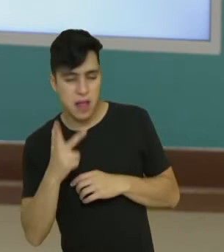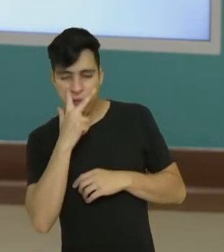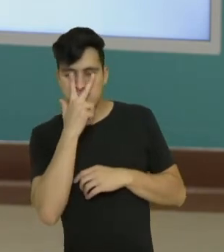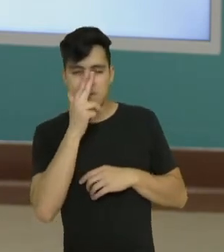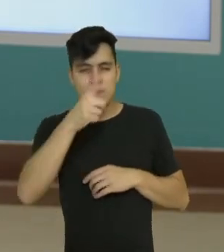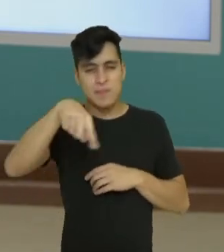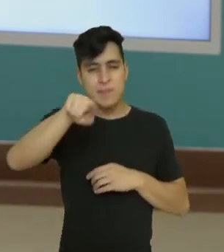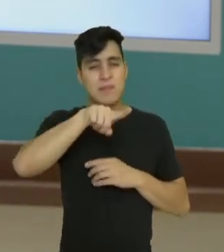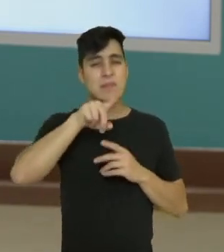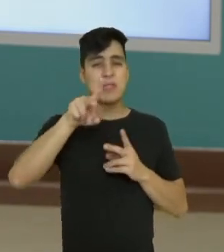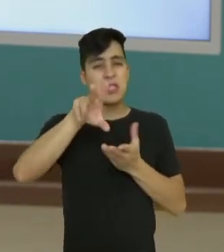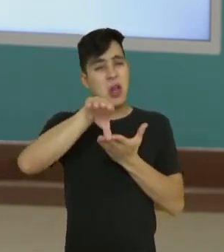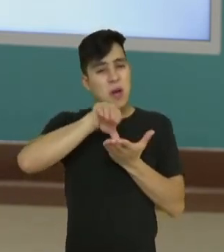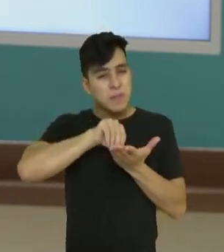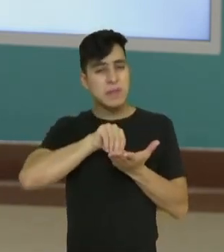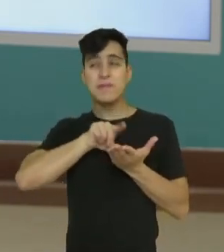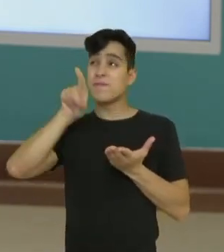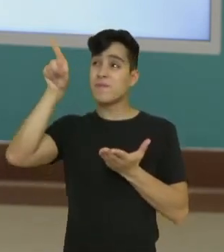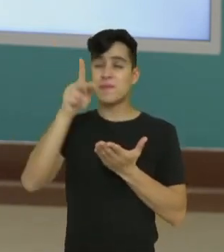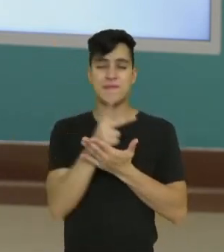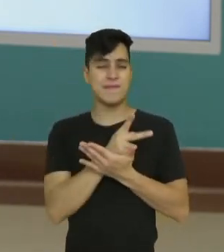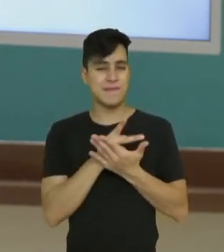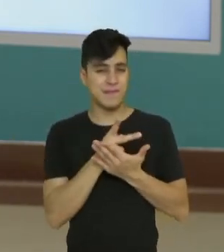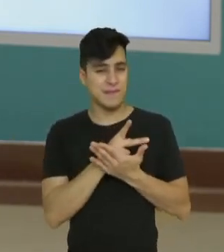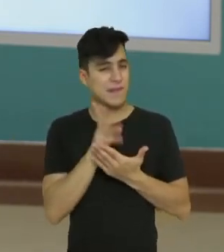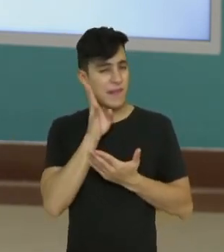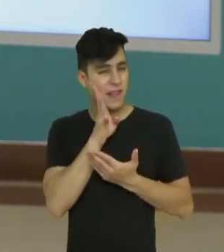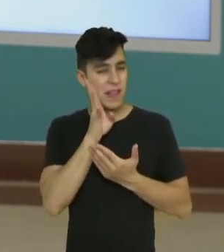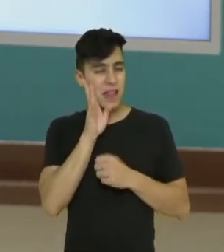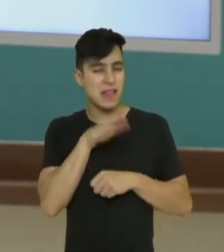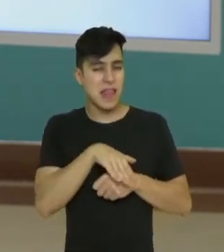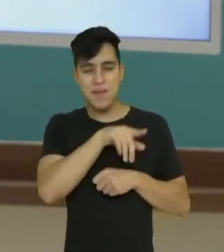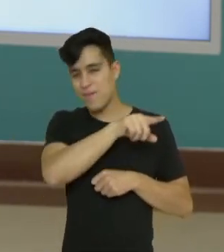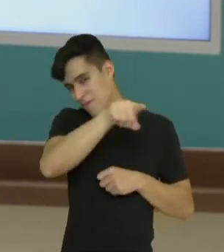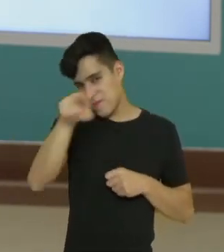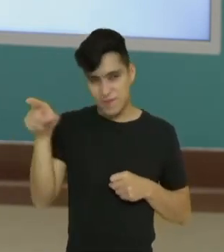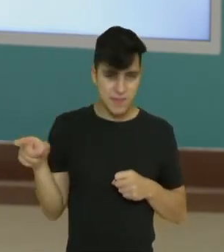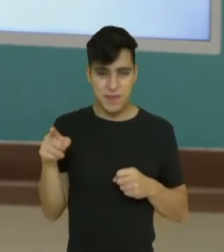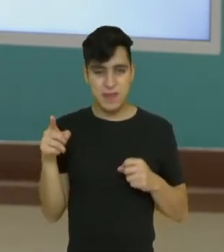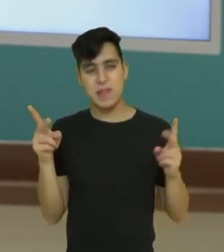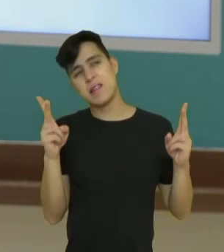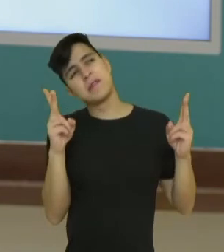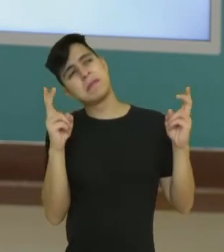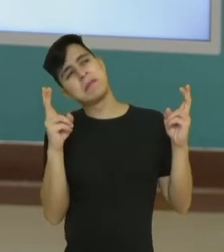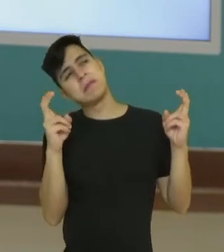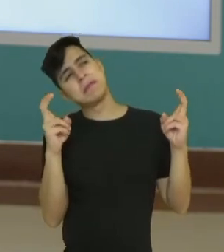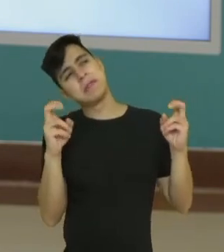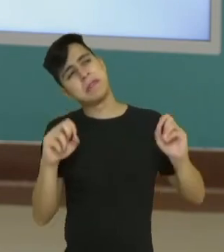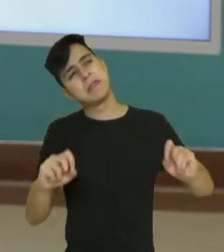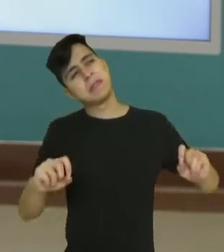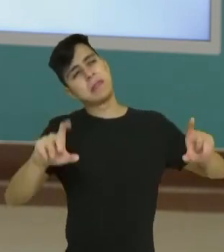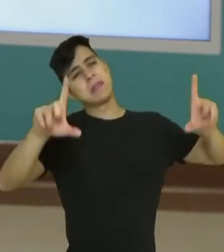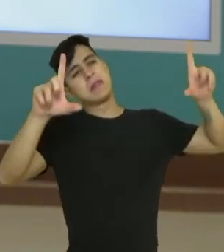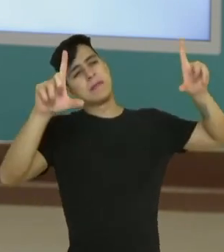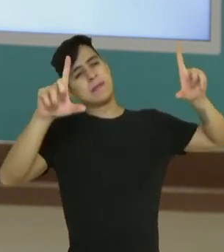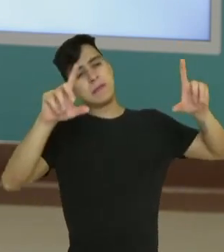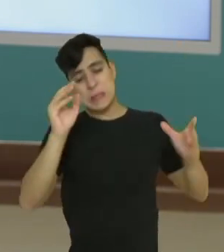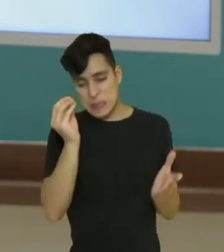esse no caderno? Já pensou que legal? Então eu vou dar um tempinho para você observar essa